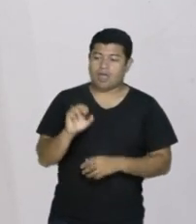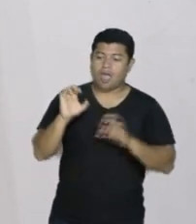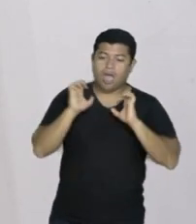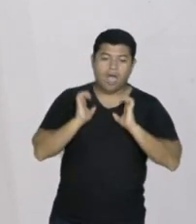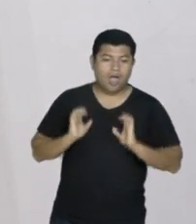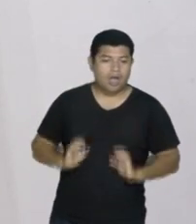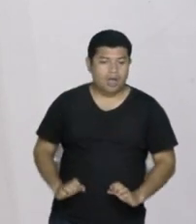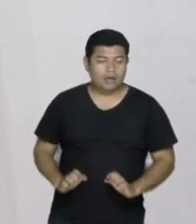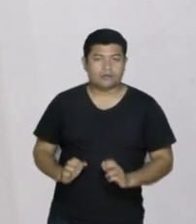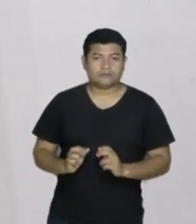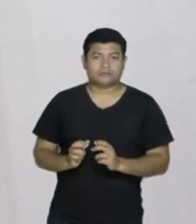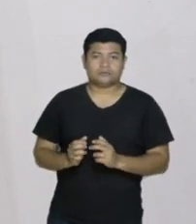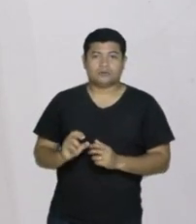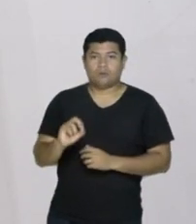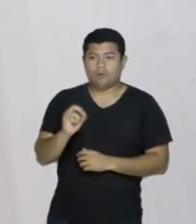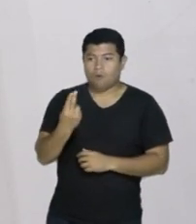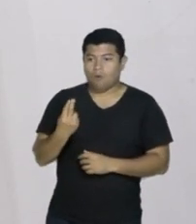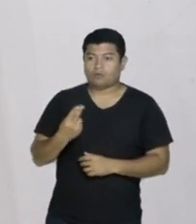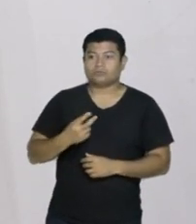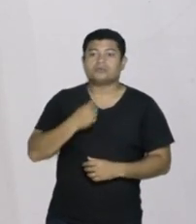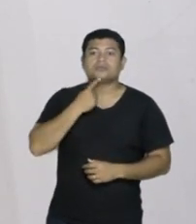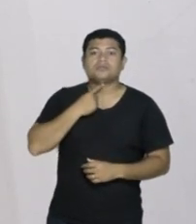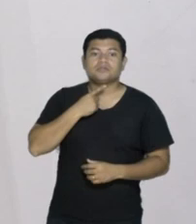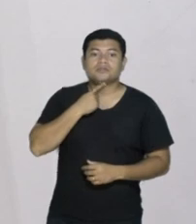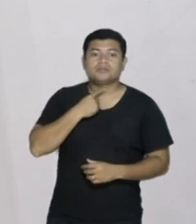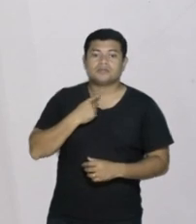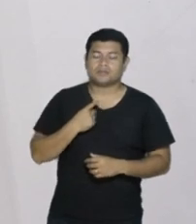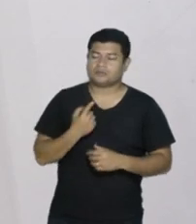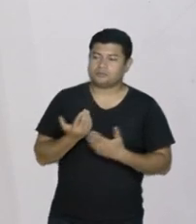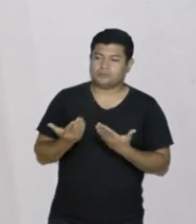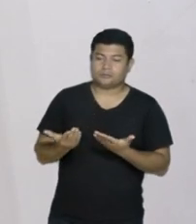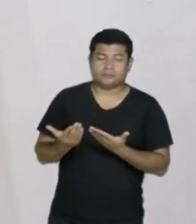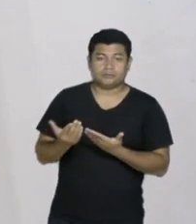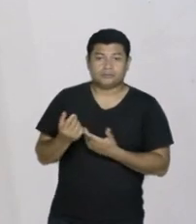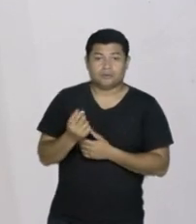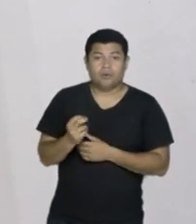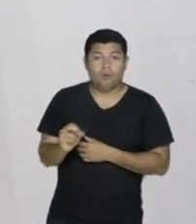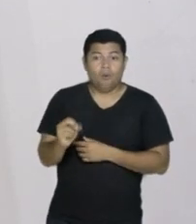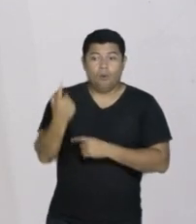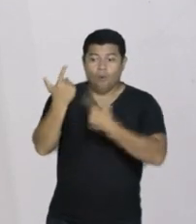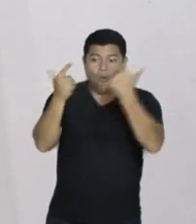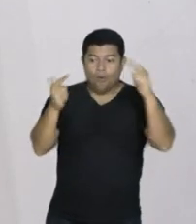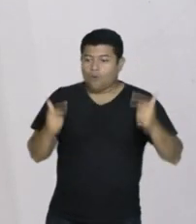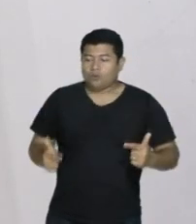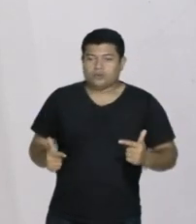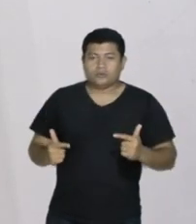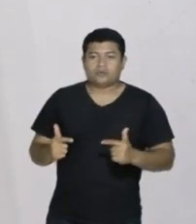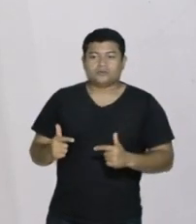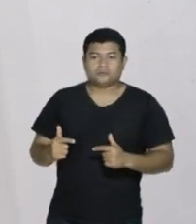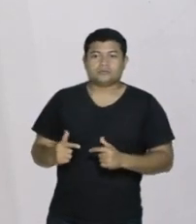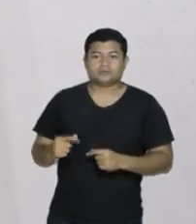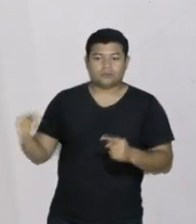orientação sexual identidade de gênero ou qualquer outra forma de preconceito